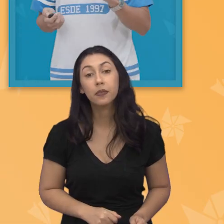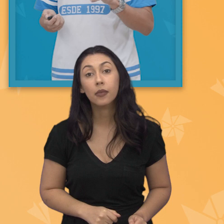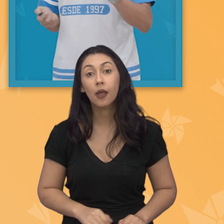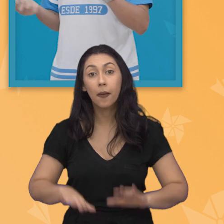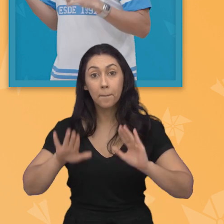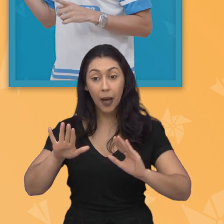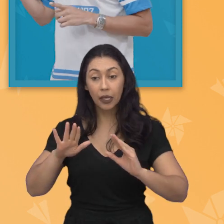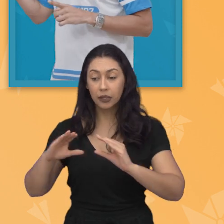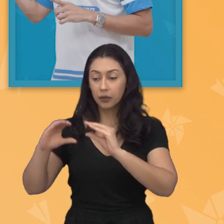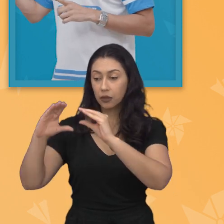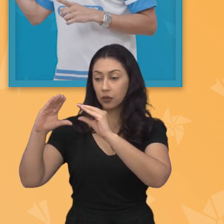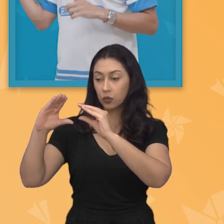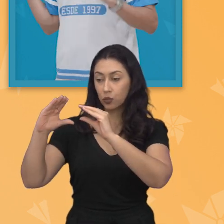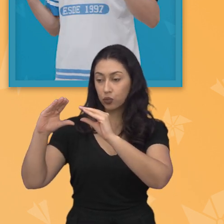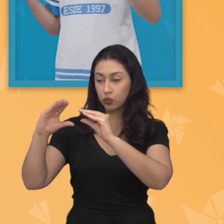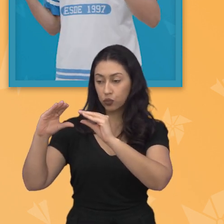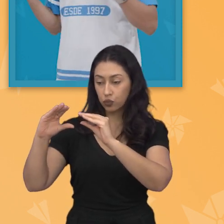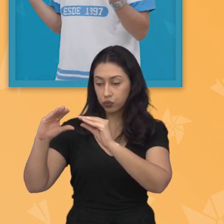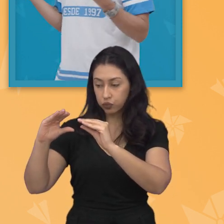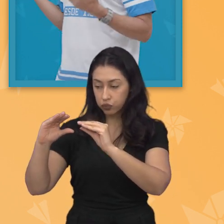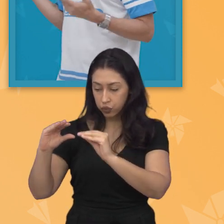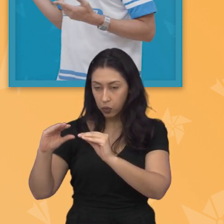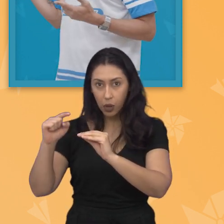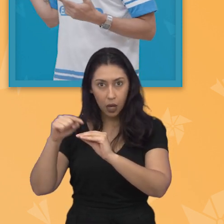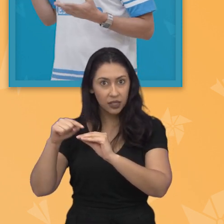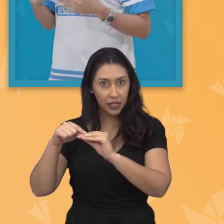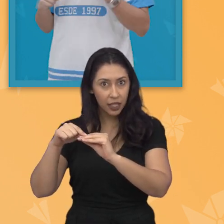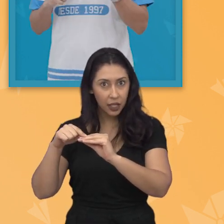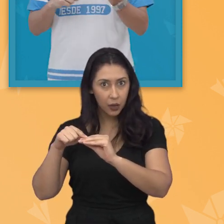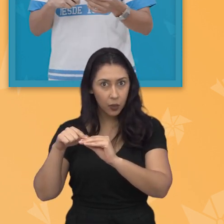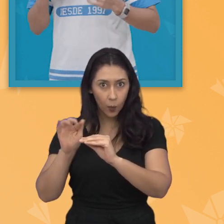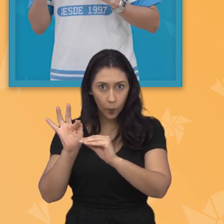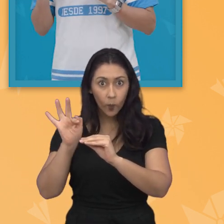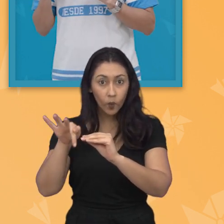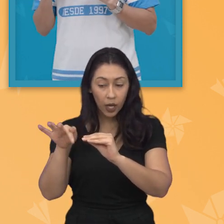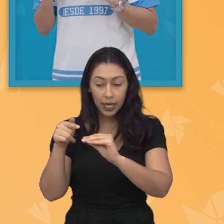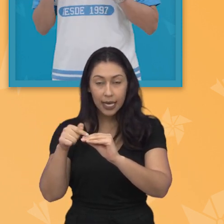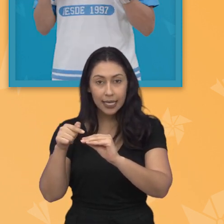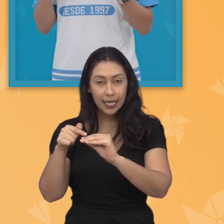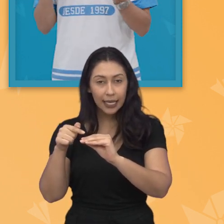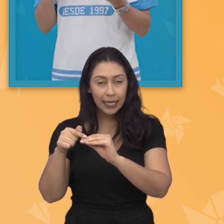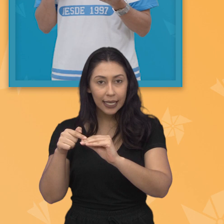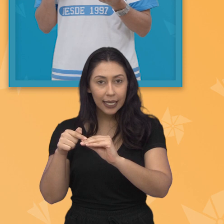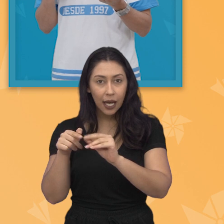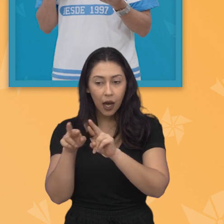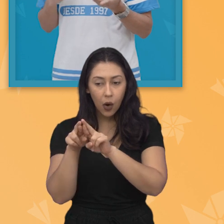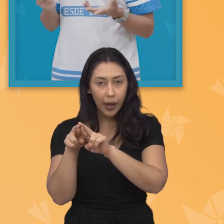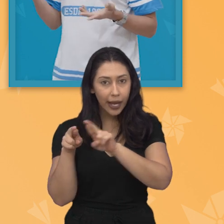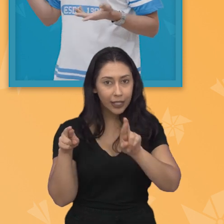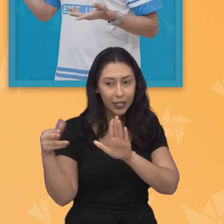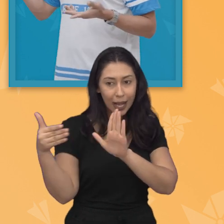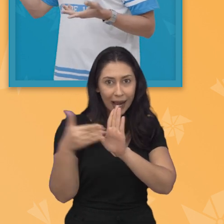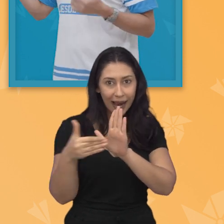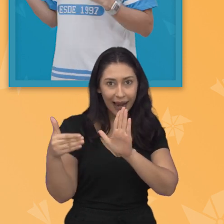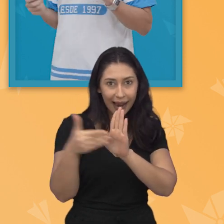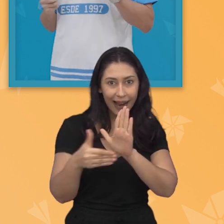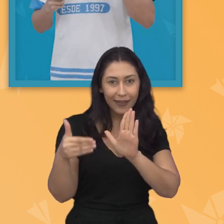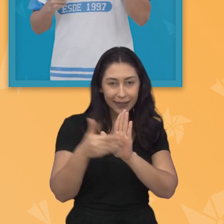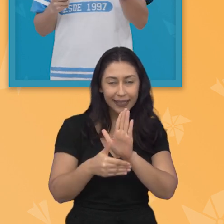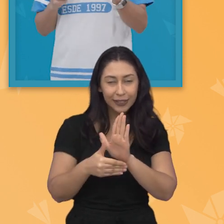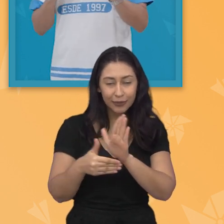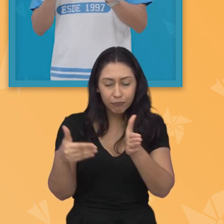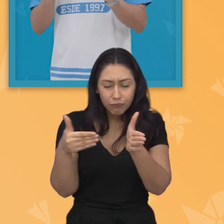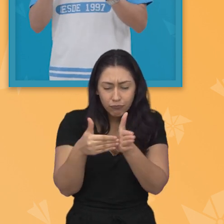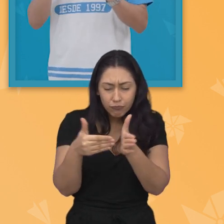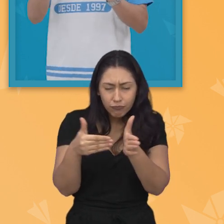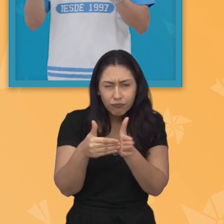Já a substância que vai ser totalmente consumida nessa reação, a gente denomina ela de reagente limitante. E o que? O